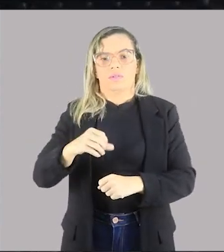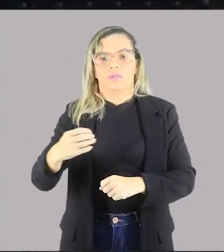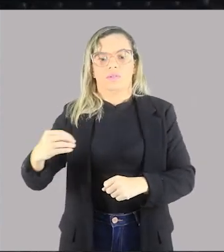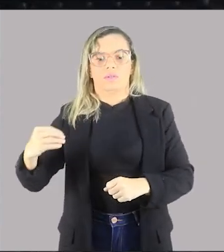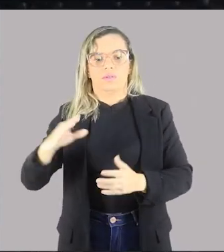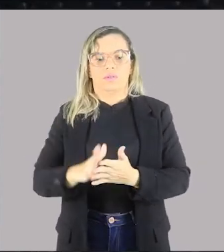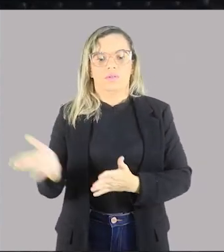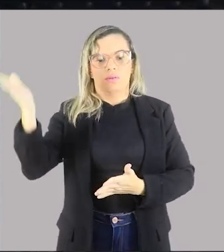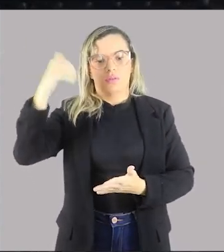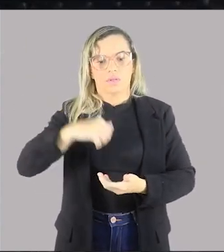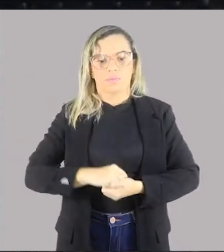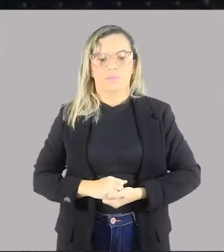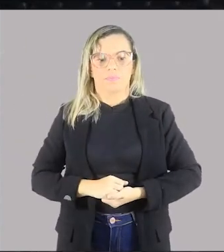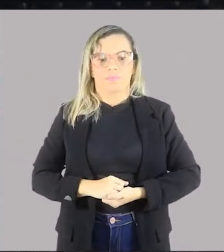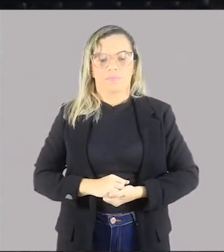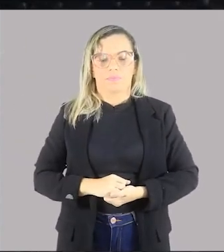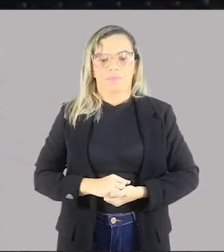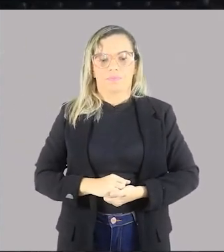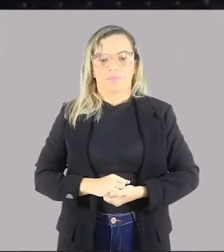Vamos lá.